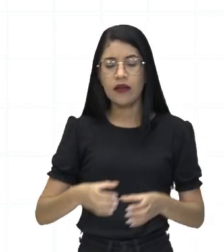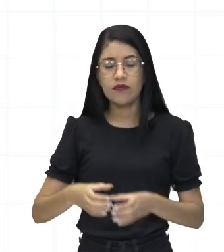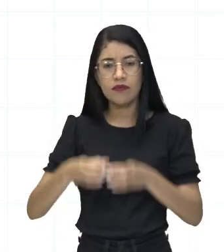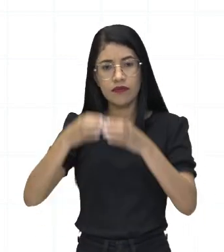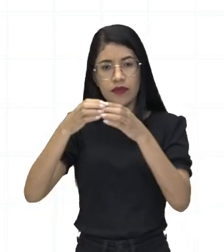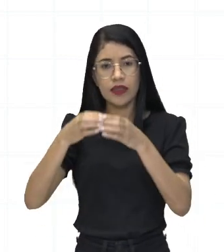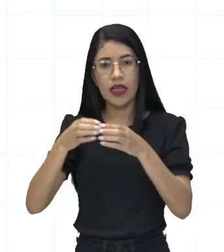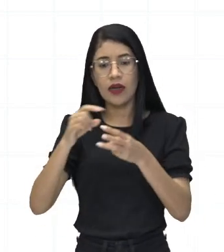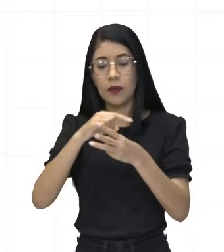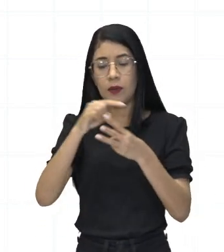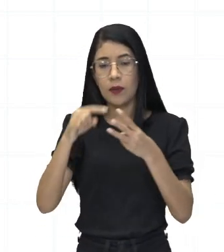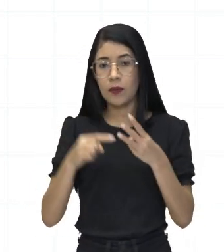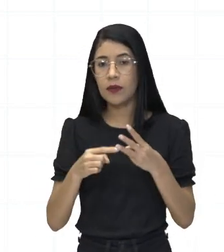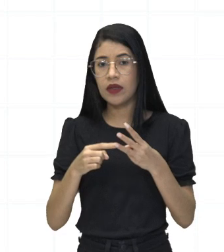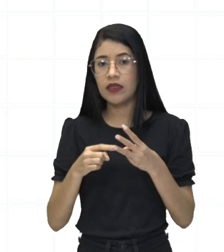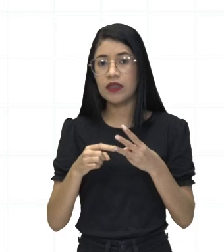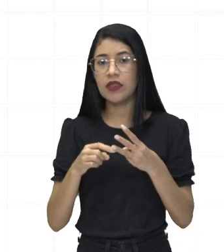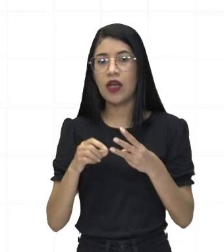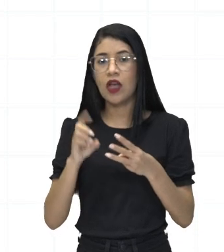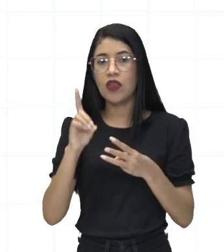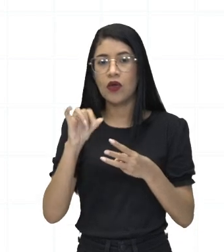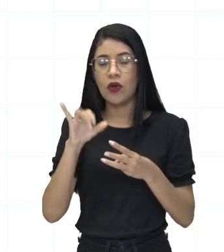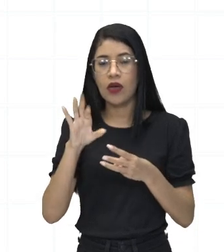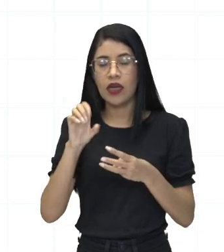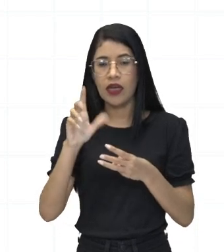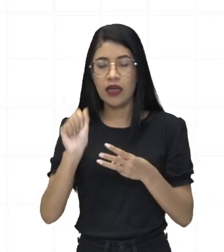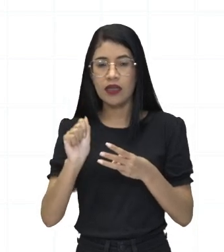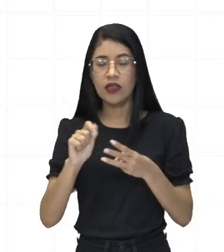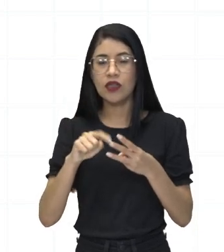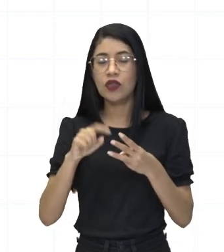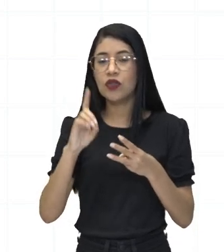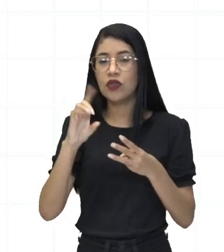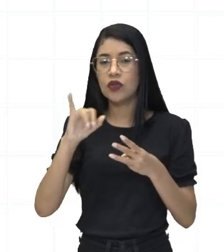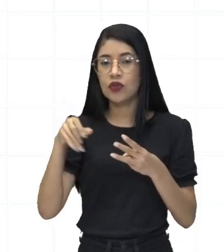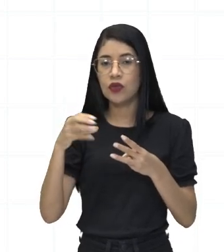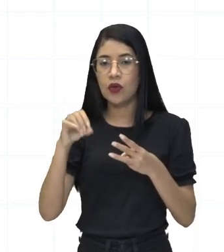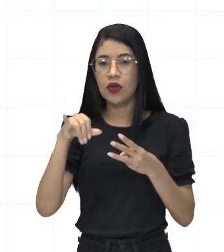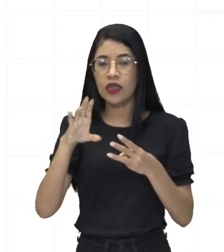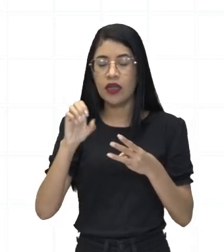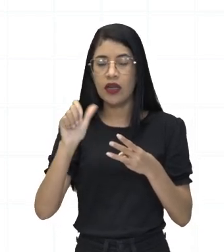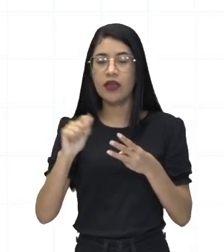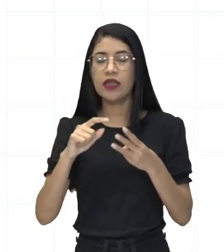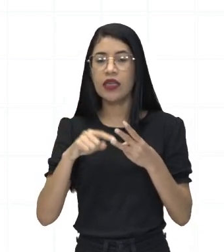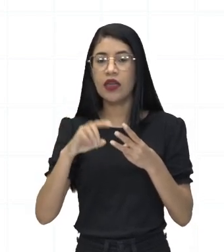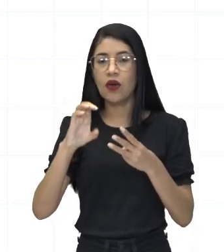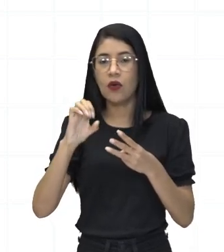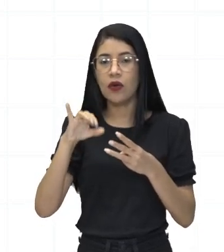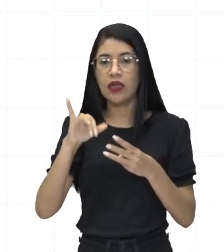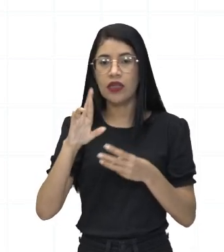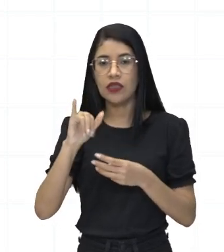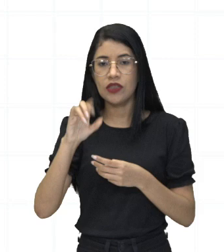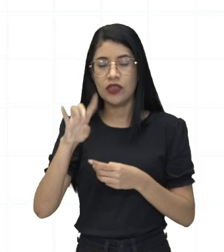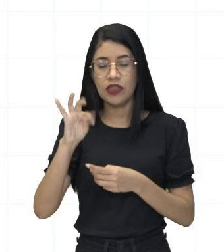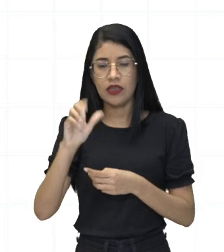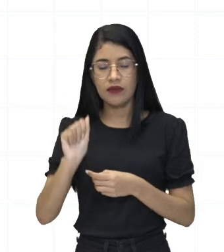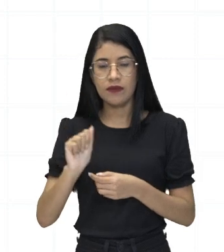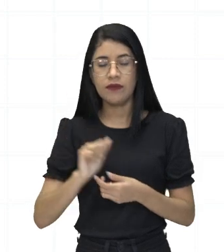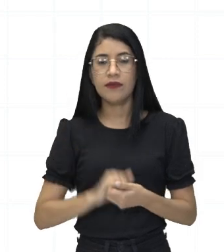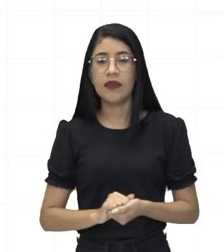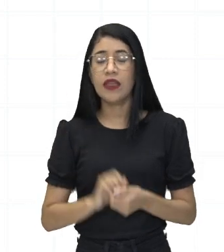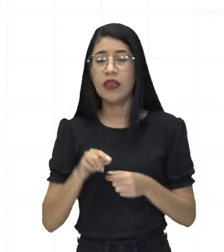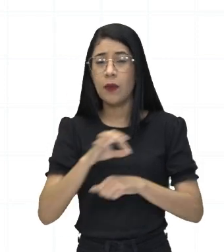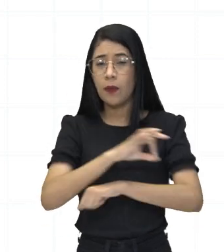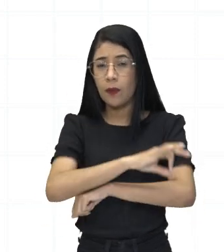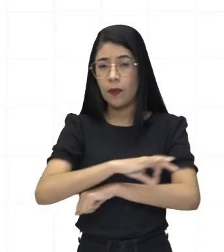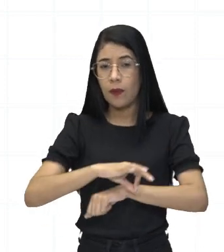que eles eram denominadas de ordem dórica, jônica e coríntia, certo? Então, essa arquitetura ela vai ter